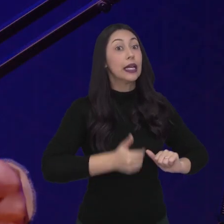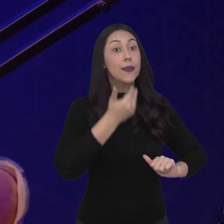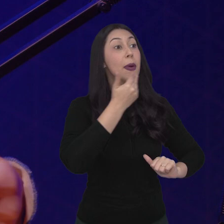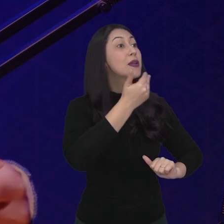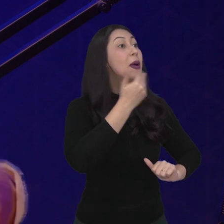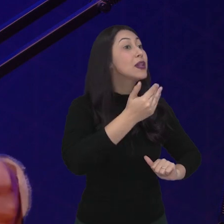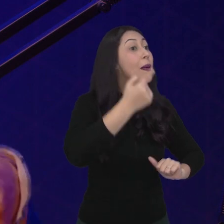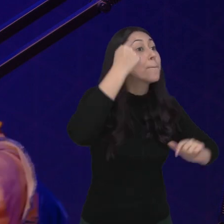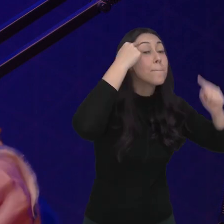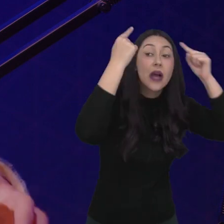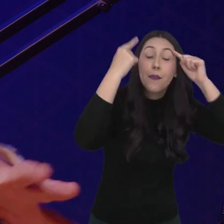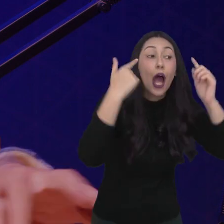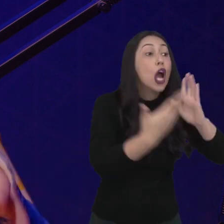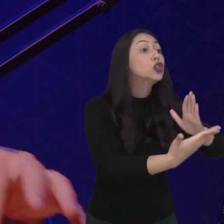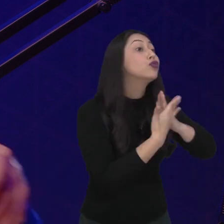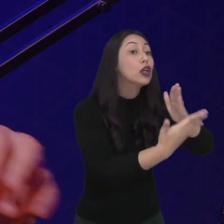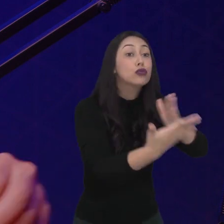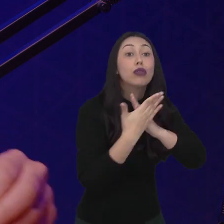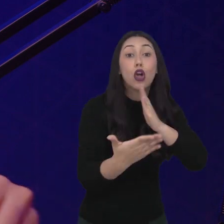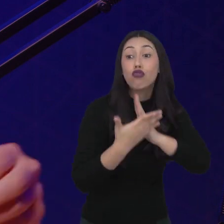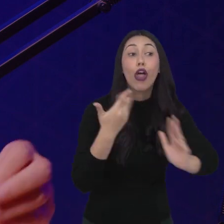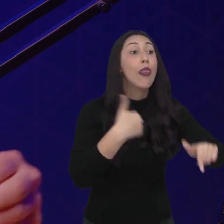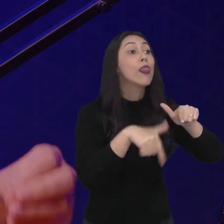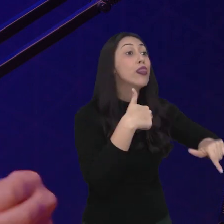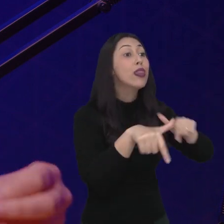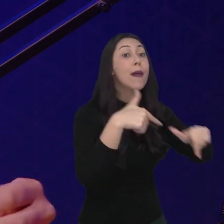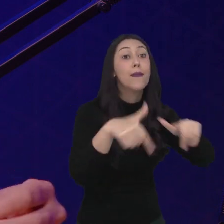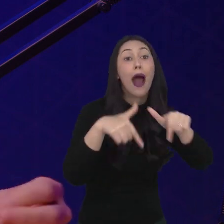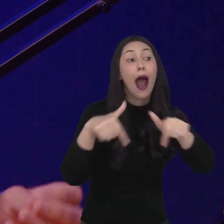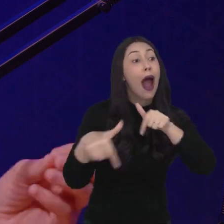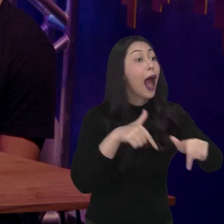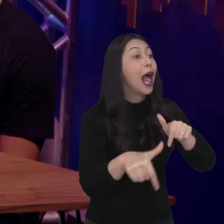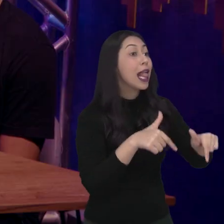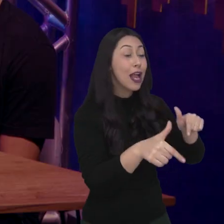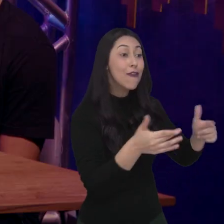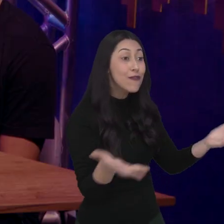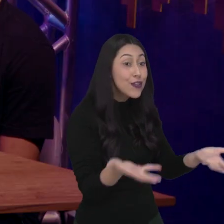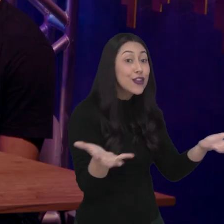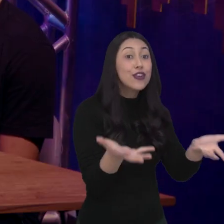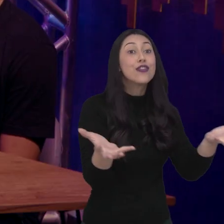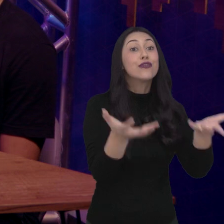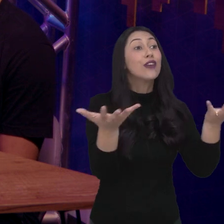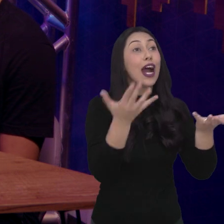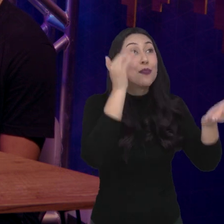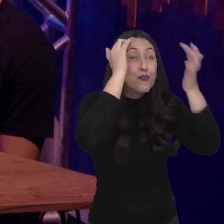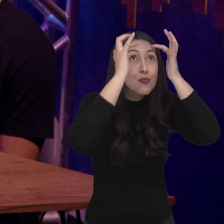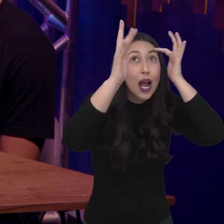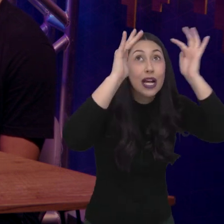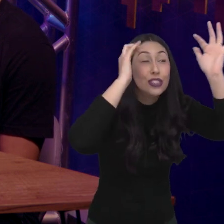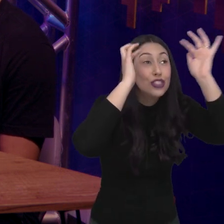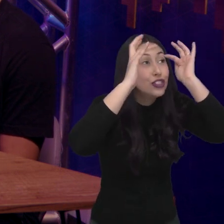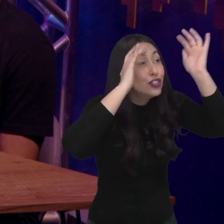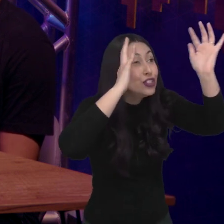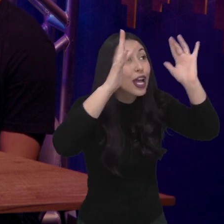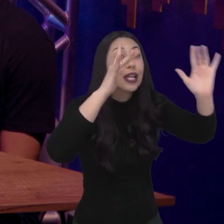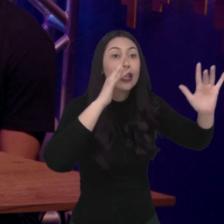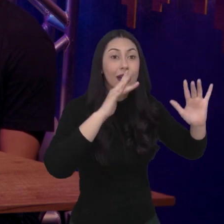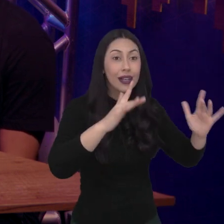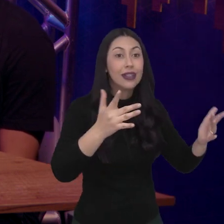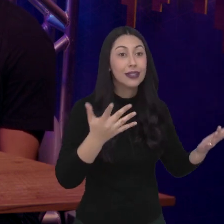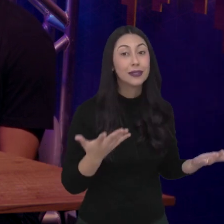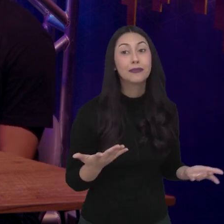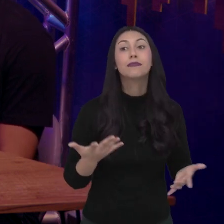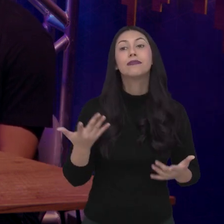pedindo pensamentos, né? Para os bichinhos lá trabalharem e colocarem pensamentos, ideias, imaginando na cabeça